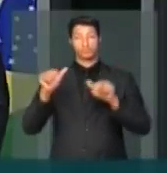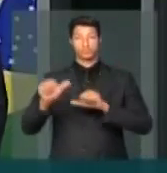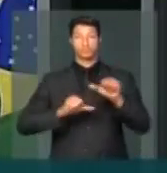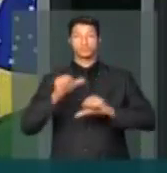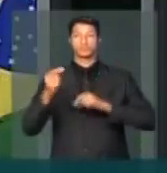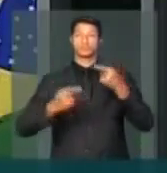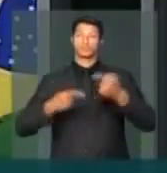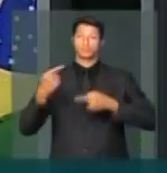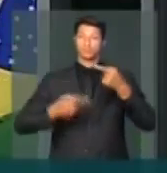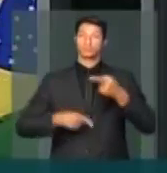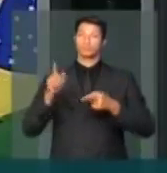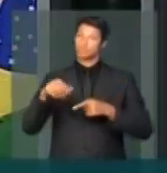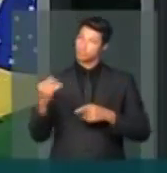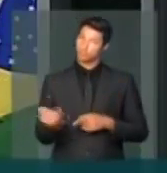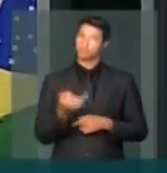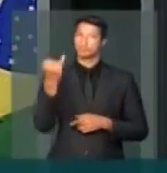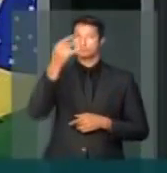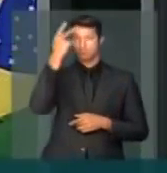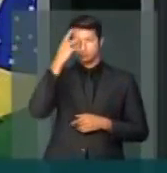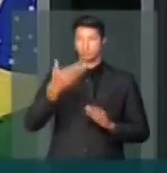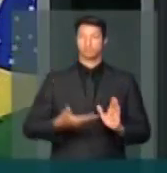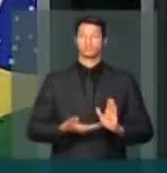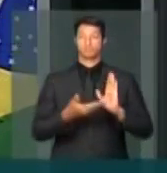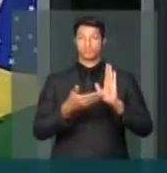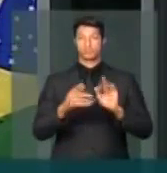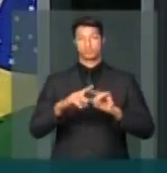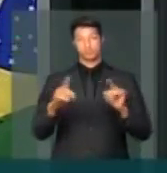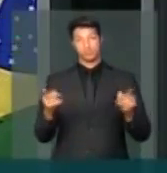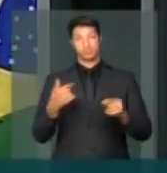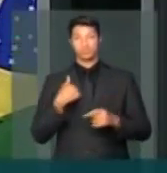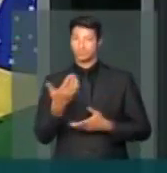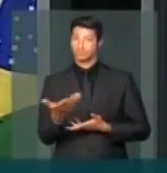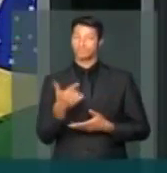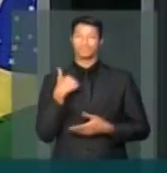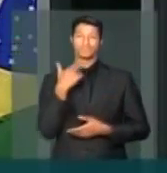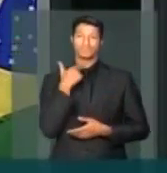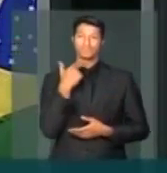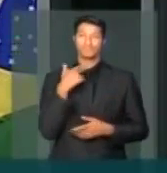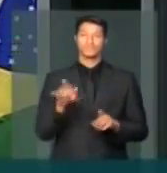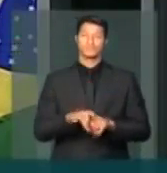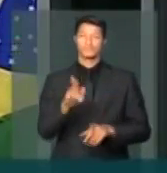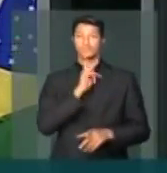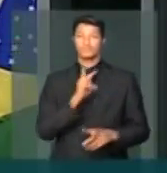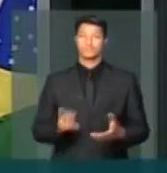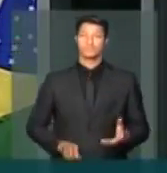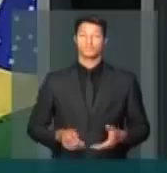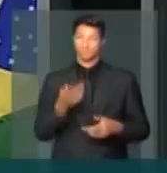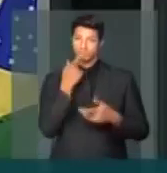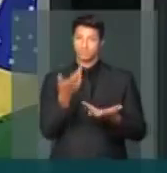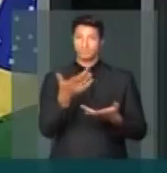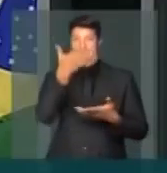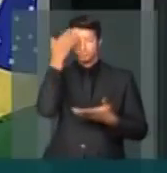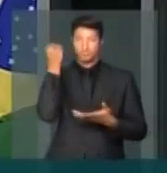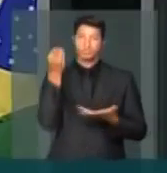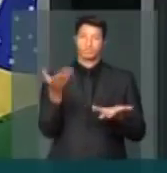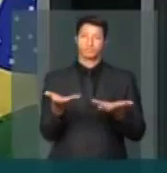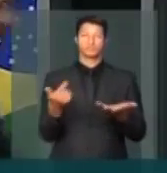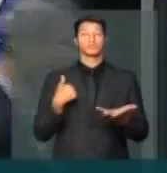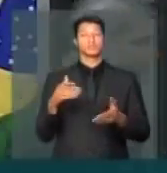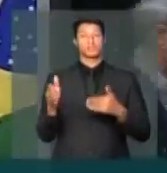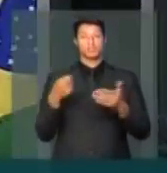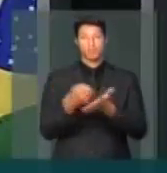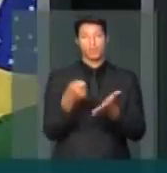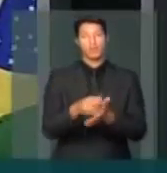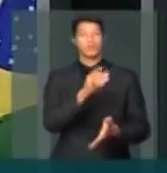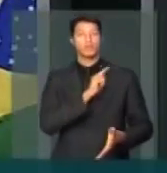reforma política é muito importante para esta casa. Mas eu não posso também, senhor presidente, falar e